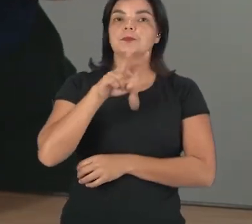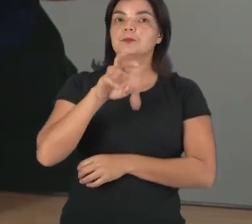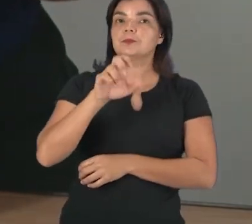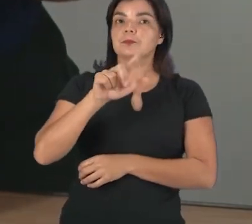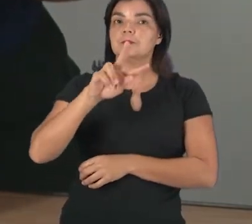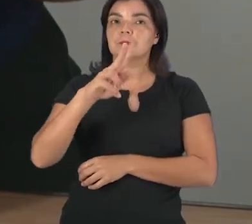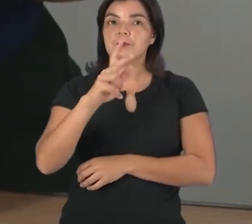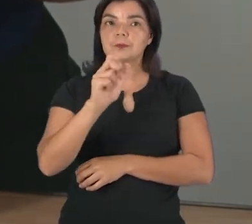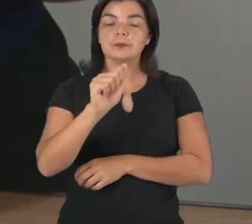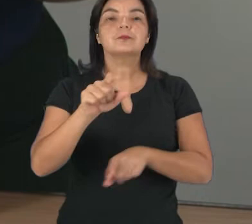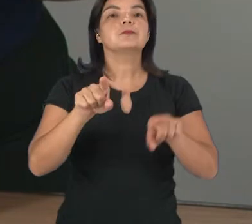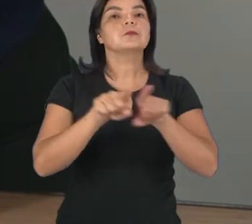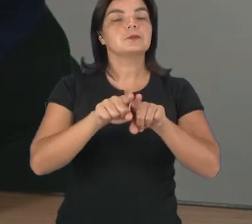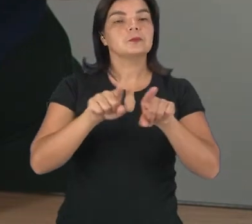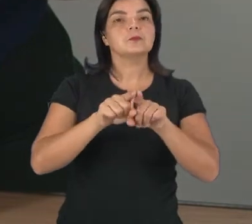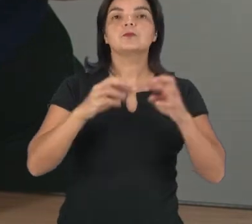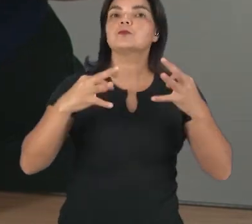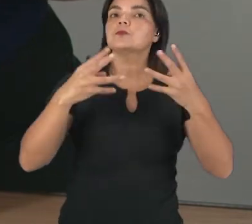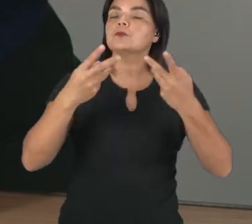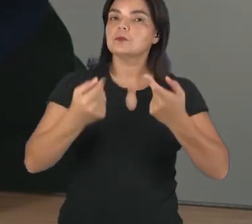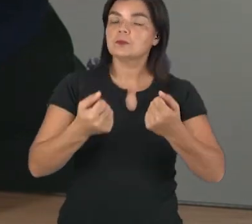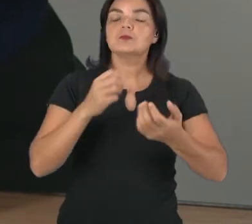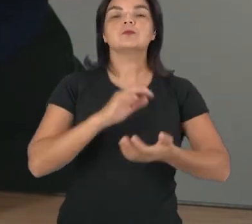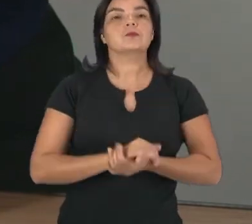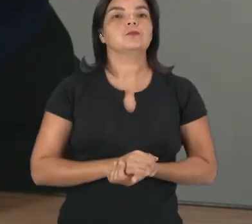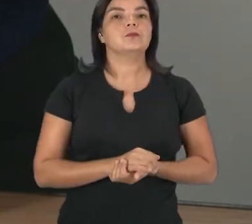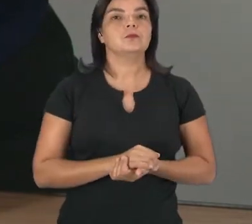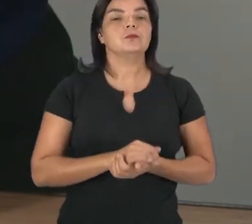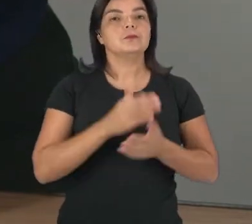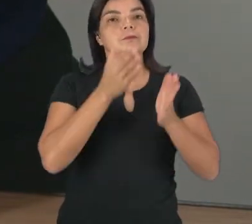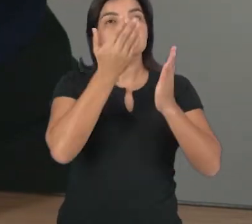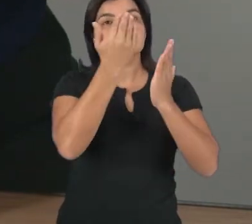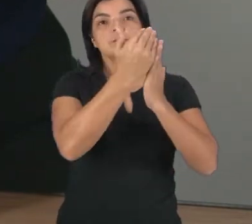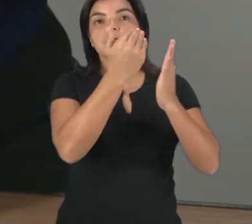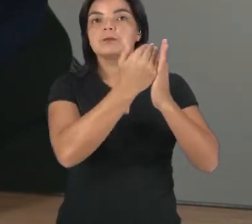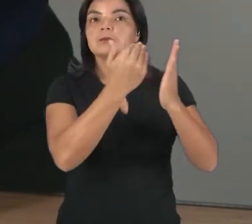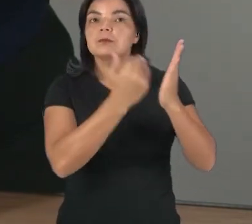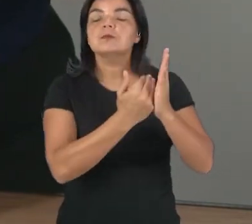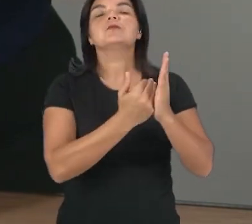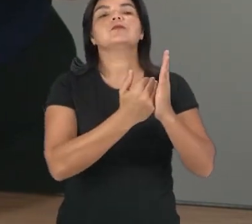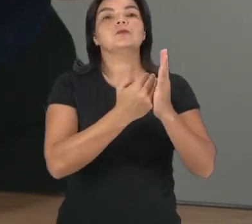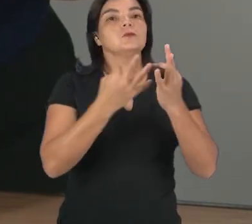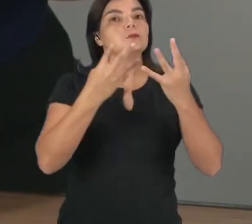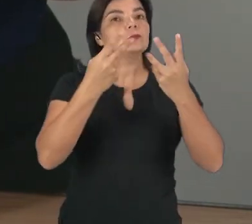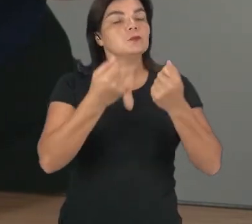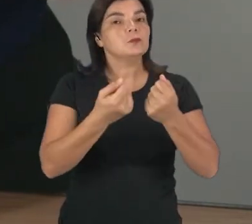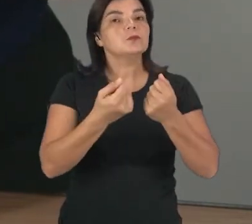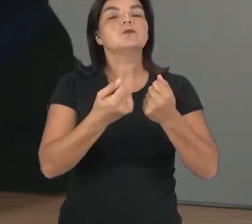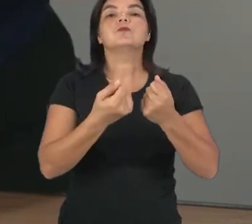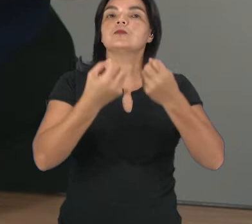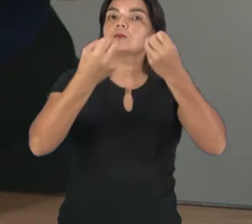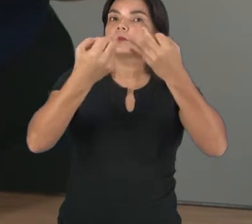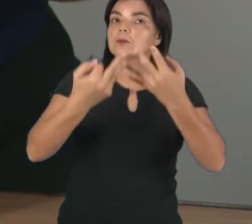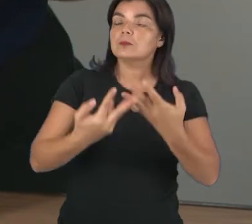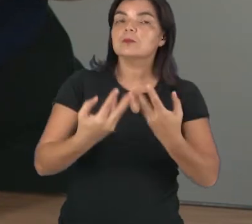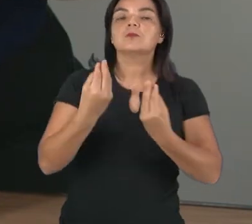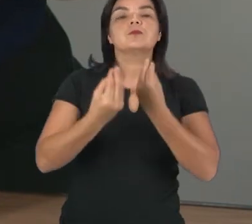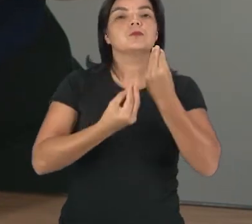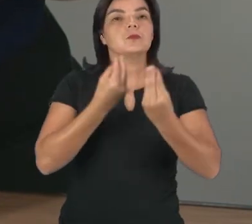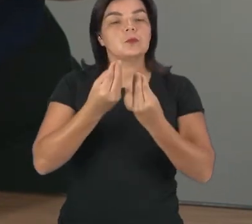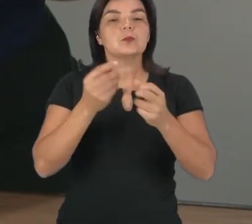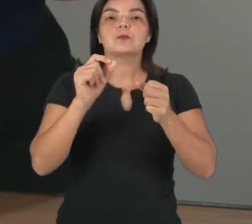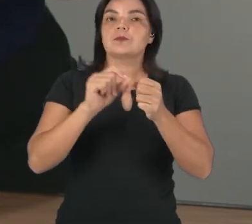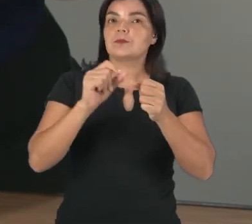velha. Então, aqui tem todo o passo a passo, ou seja, toda a instrução de como montar